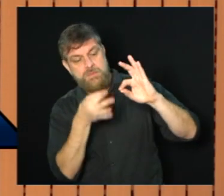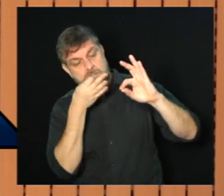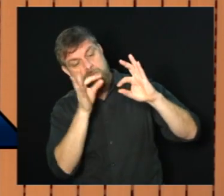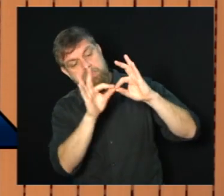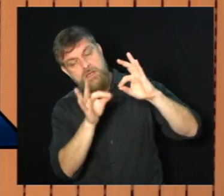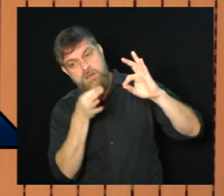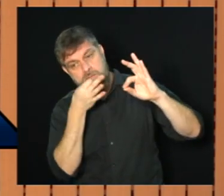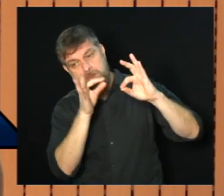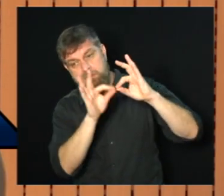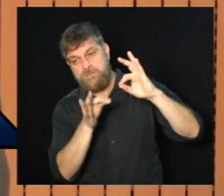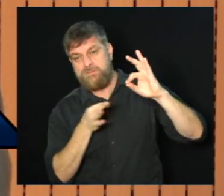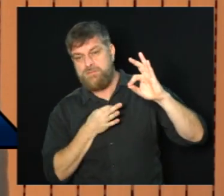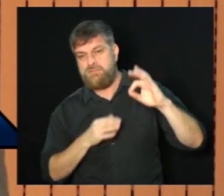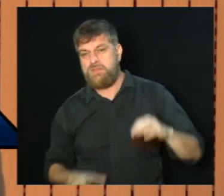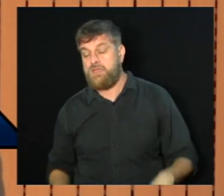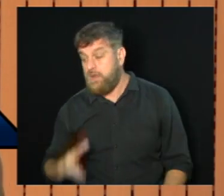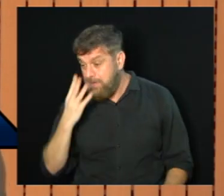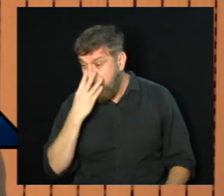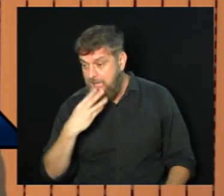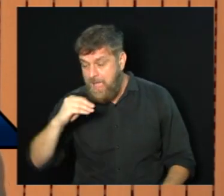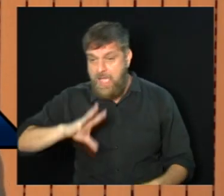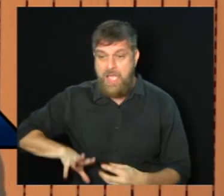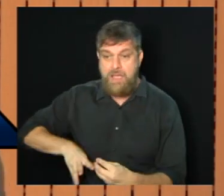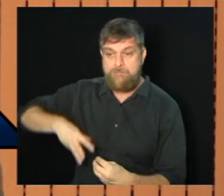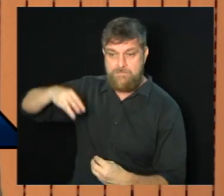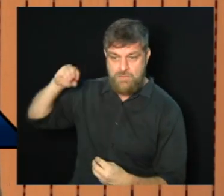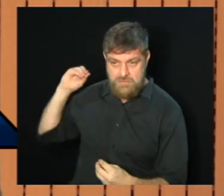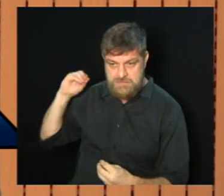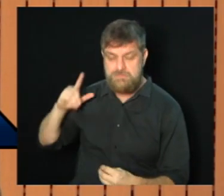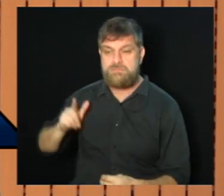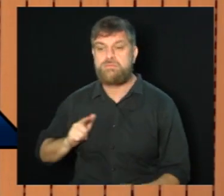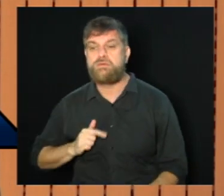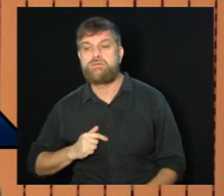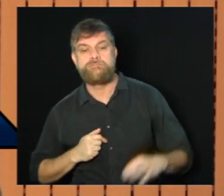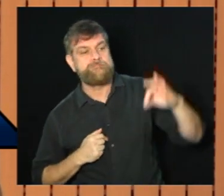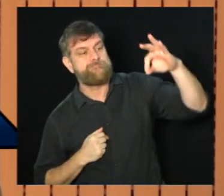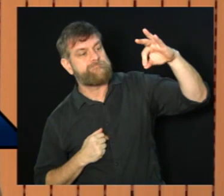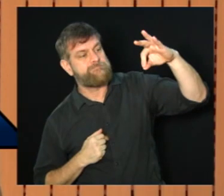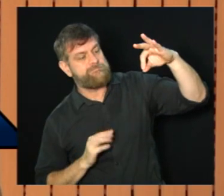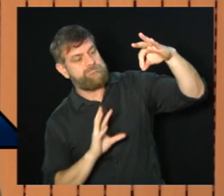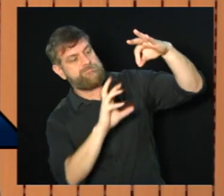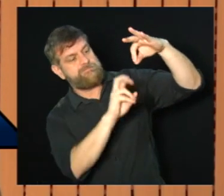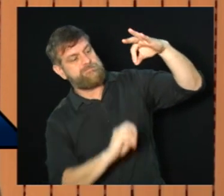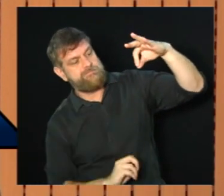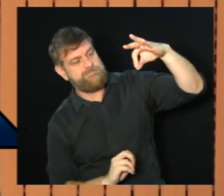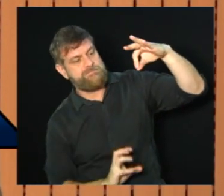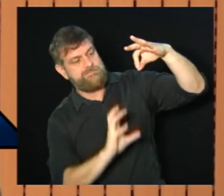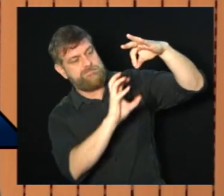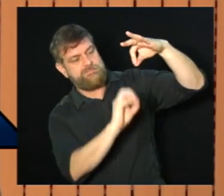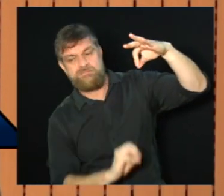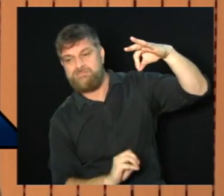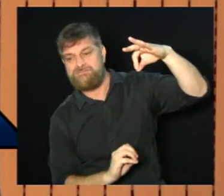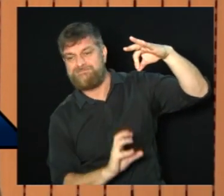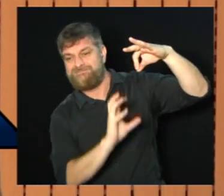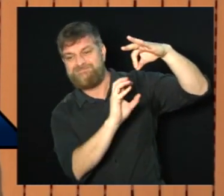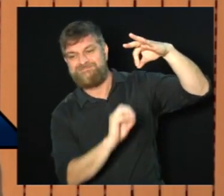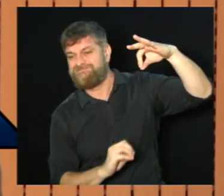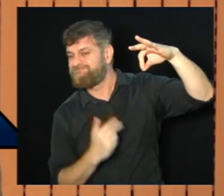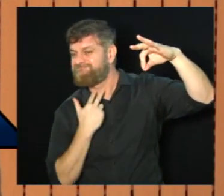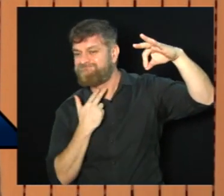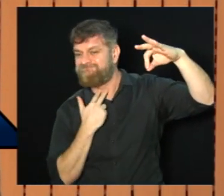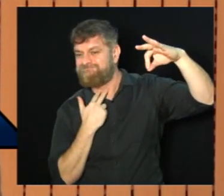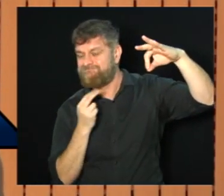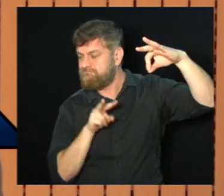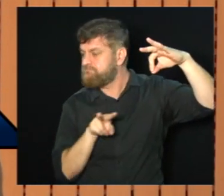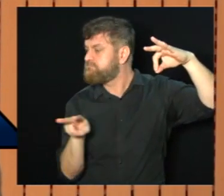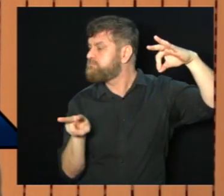maduras, era uma raposa, não é uma pessoa. E a raposa tentou pegar as uvas, tentou pegar, não conseguiu. Aí ela